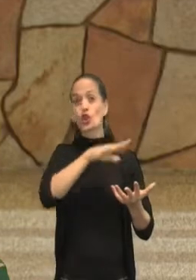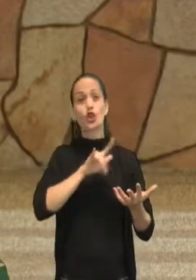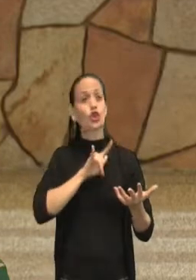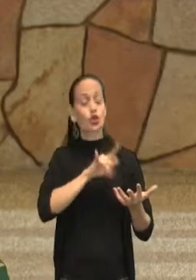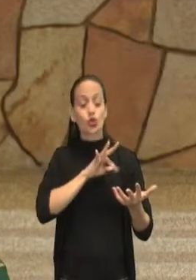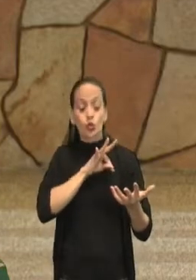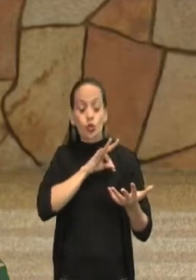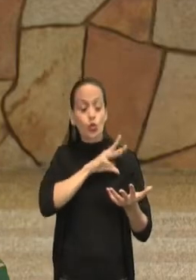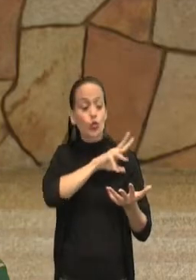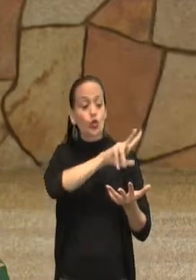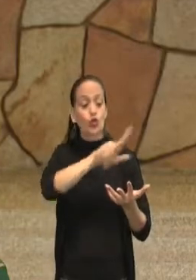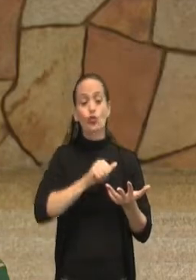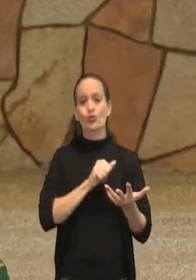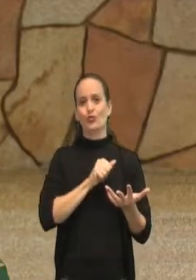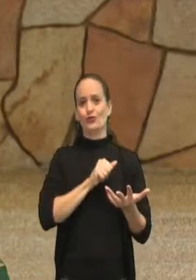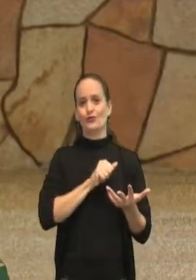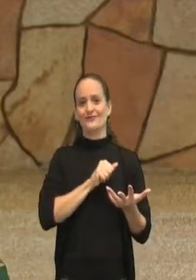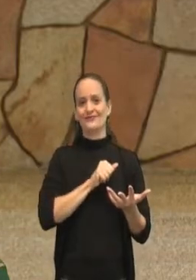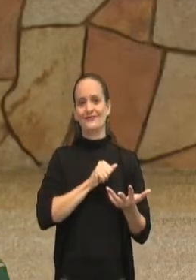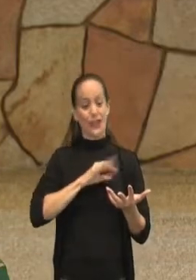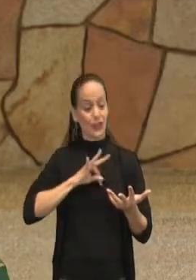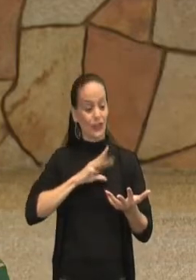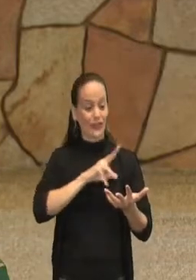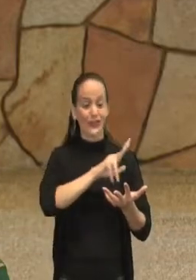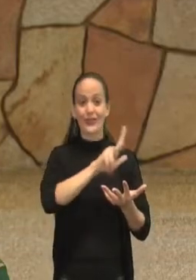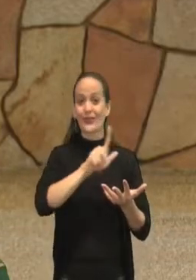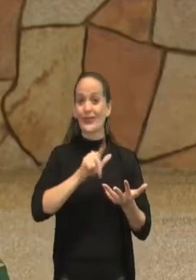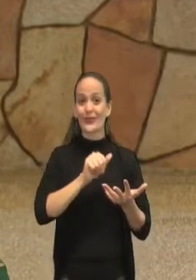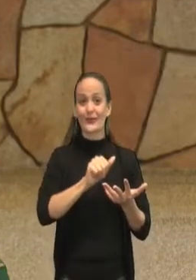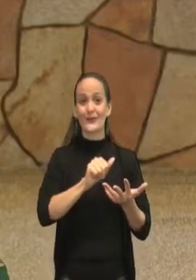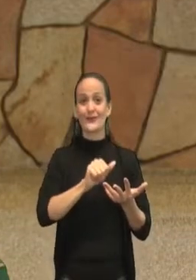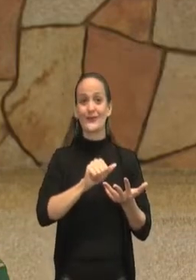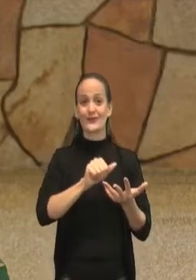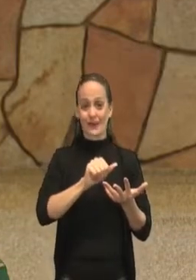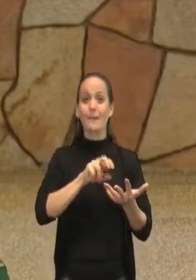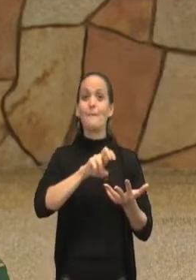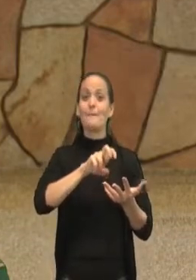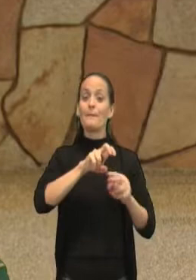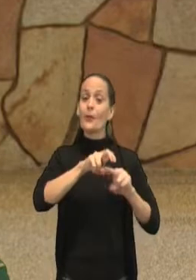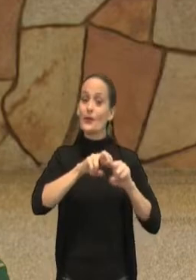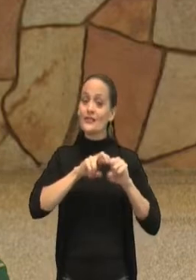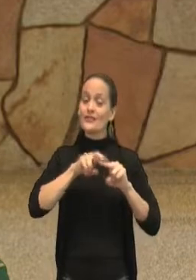unigênito. Deus amou o mundo e então deu seu Filho.